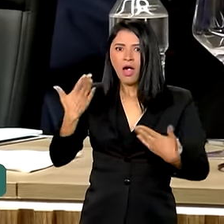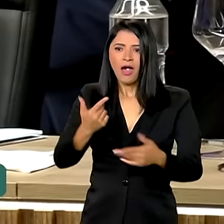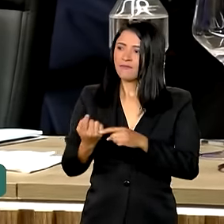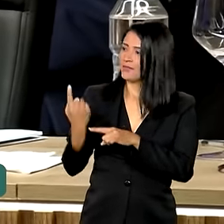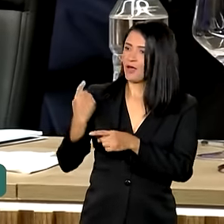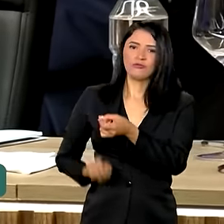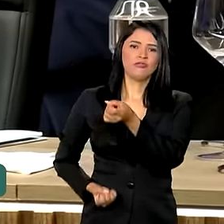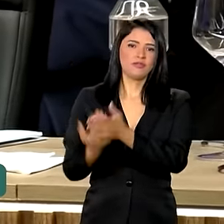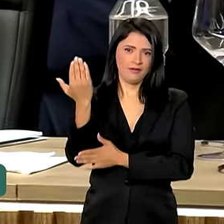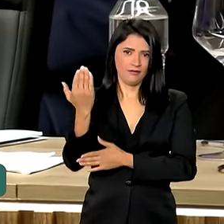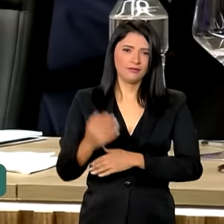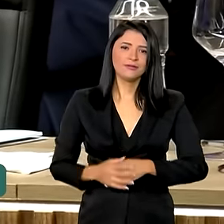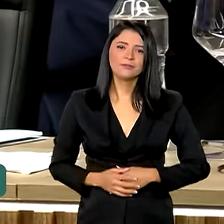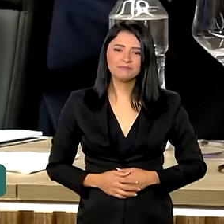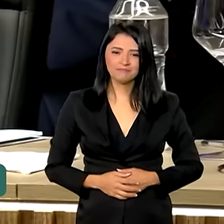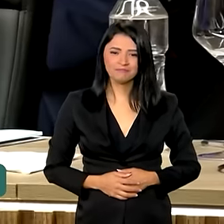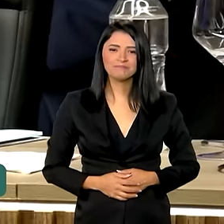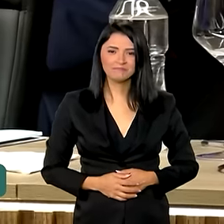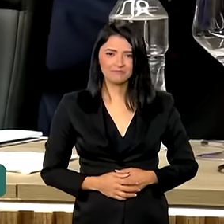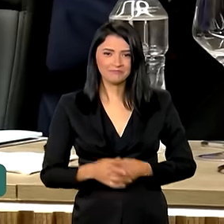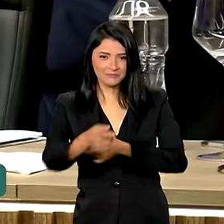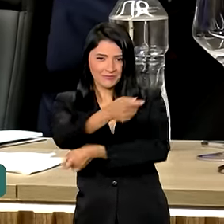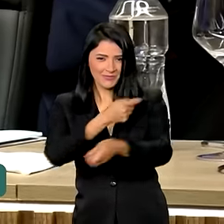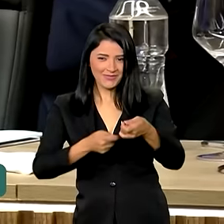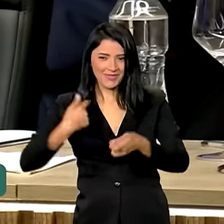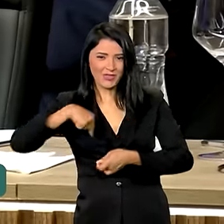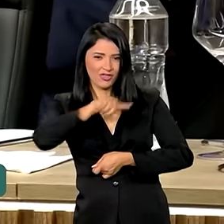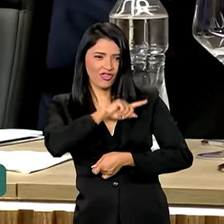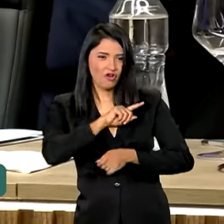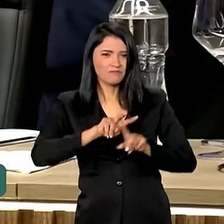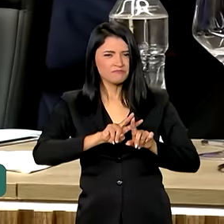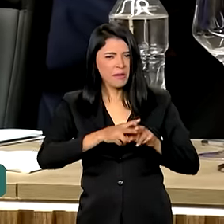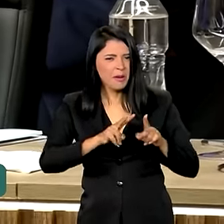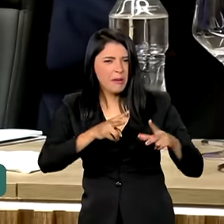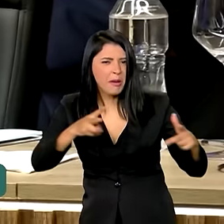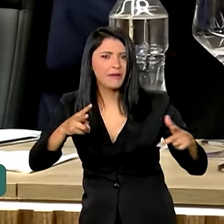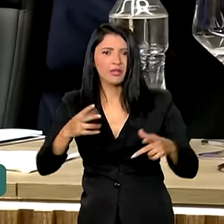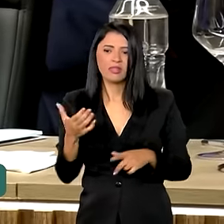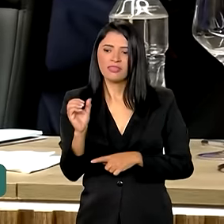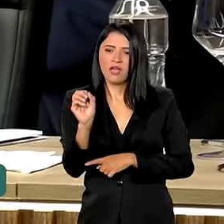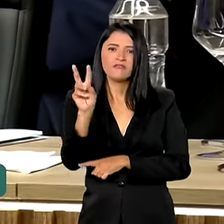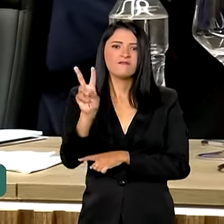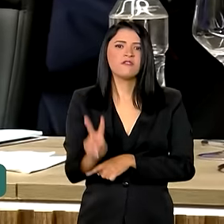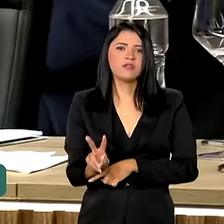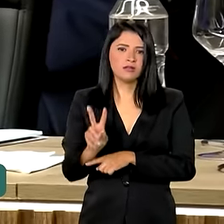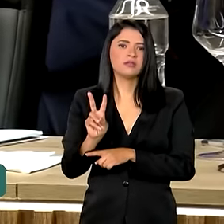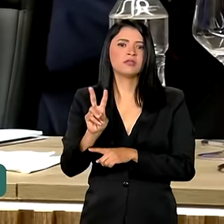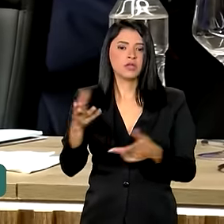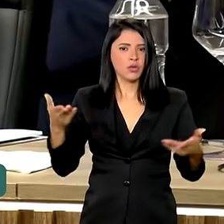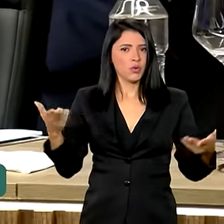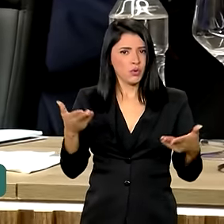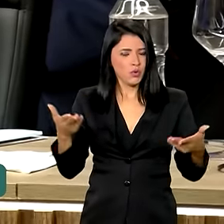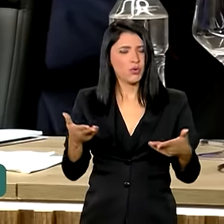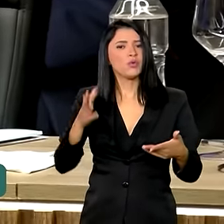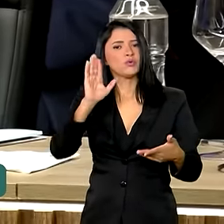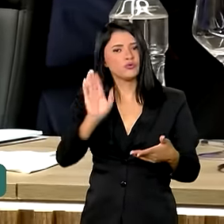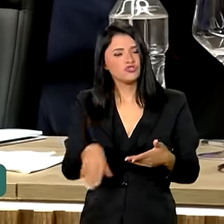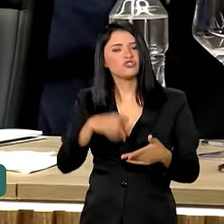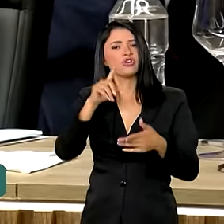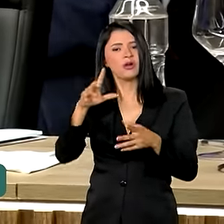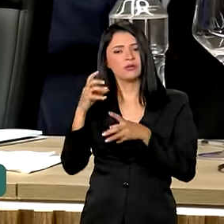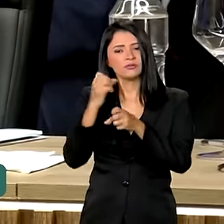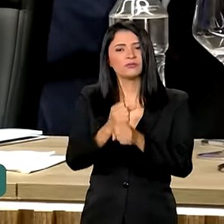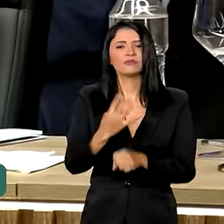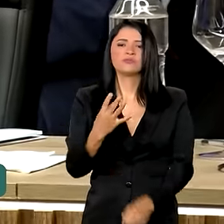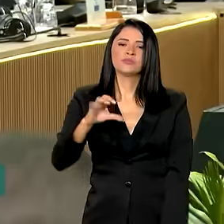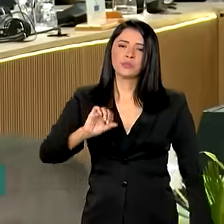seu lançamento. O comércio entre nós multiplicou-se 10 vezes e hoje já é de 49